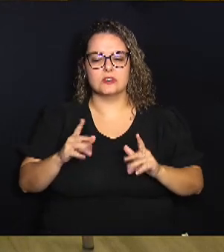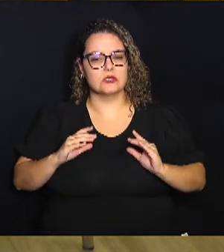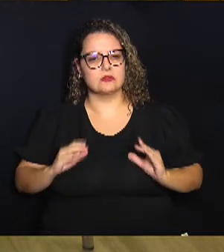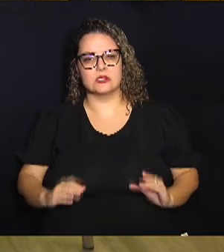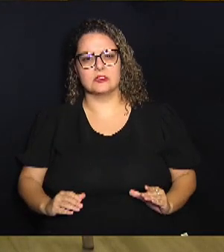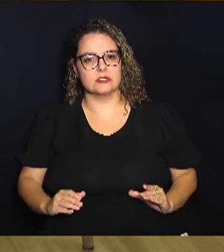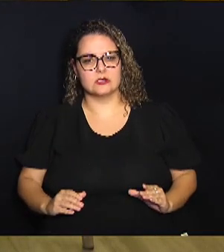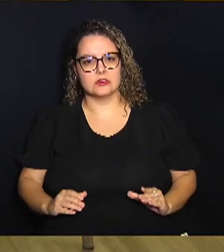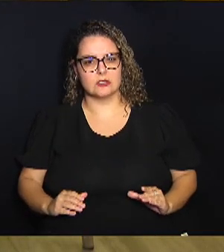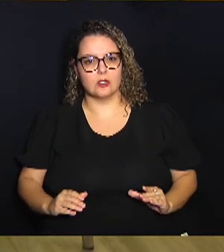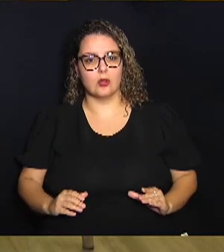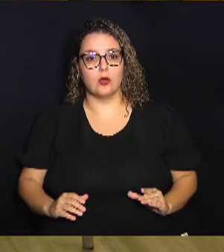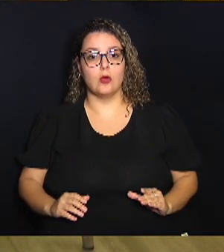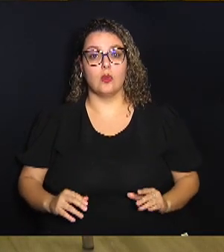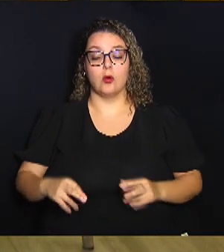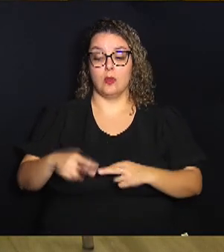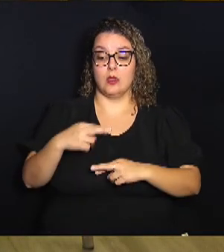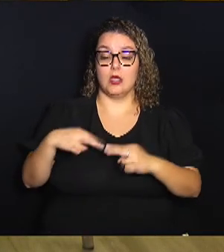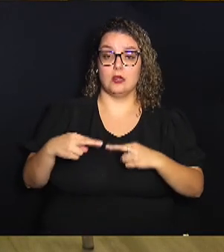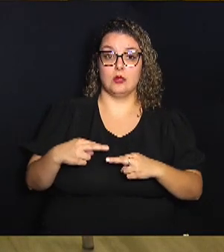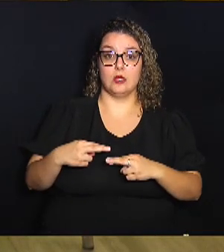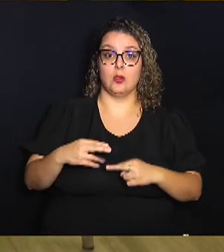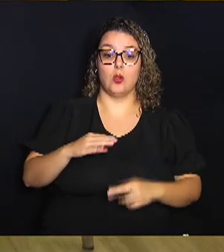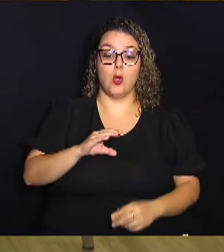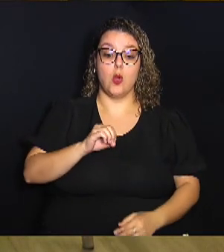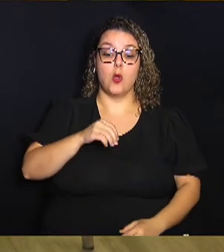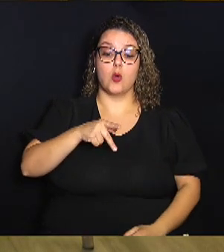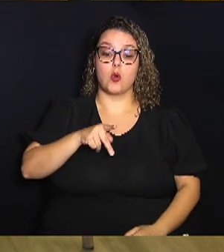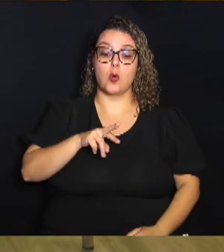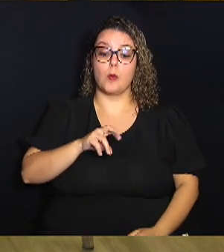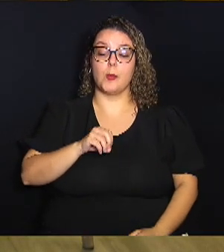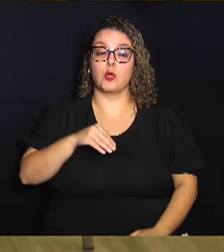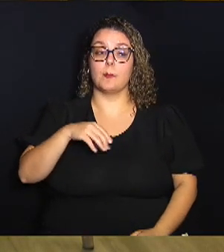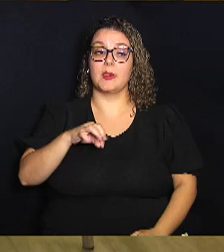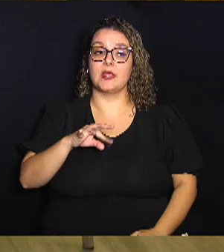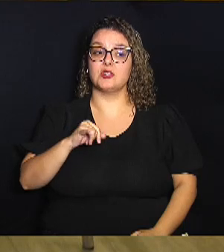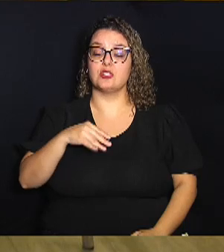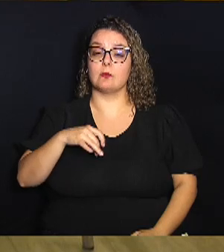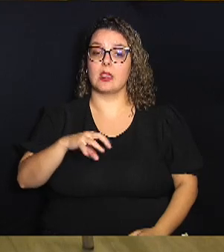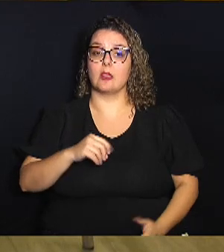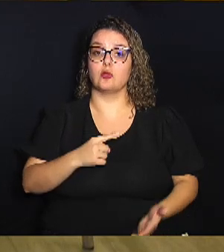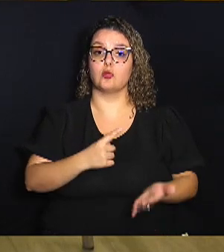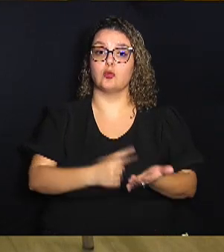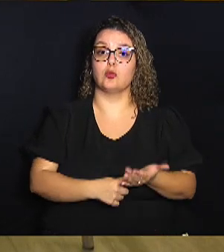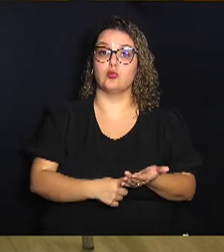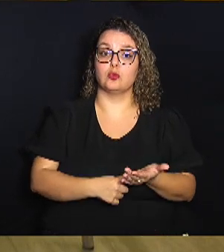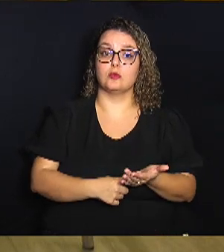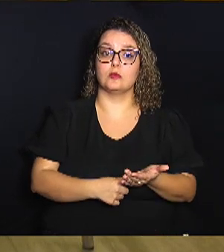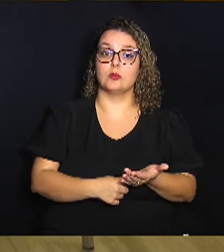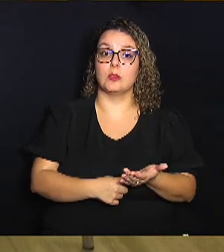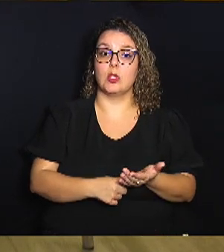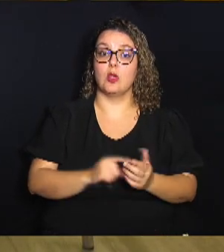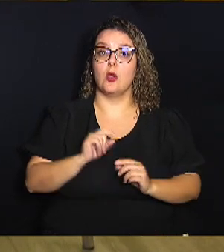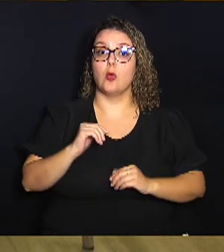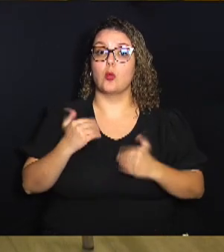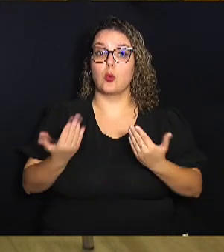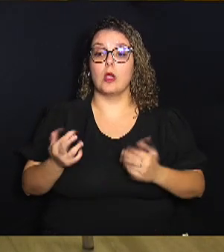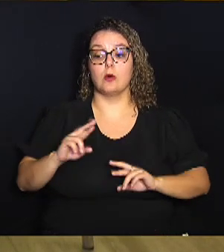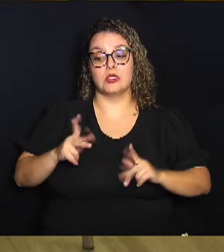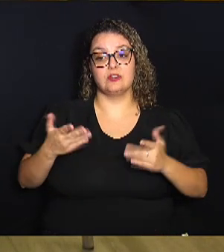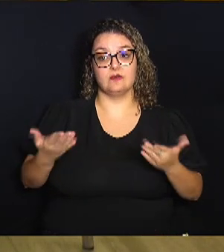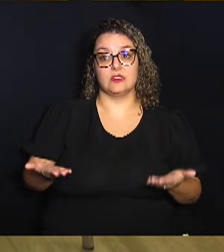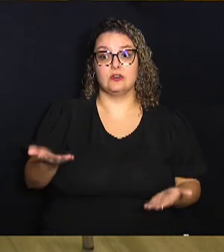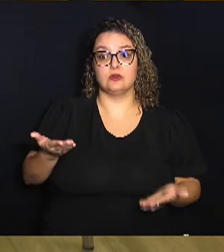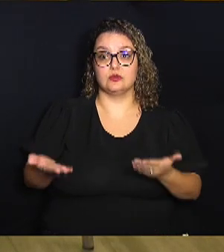comportamento com a questão de comprometimento. Qual que é a diferença e o que pesa na balança?